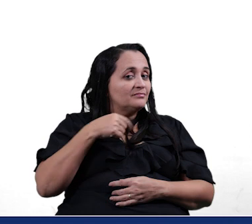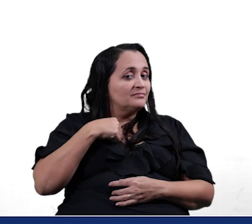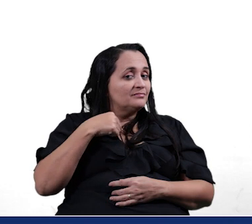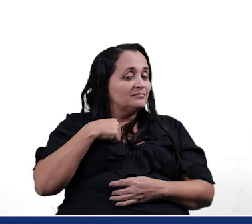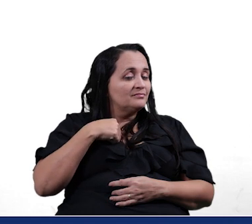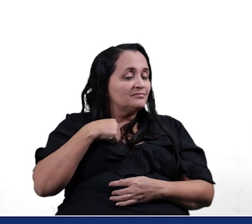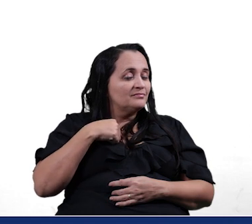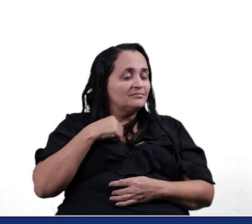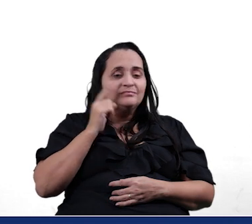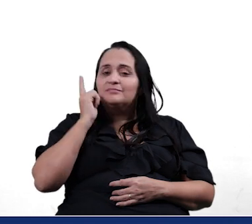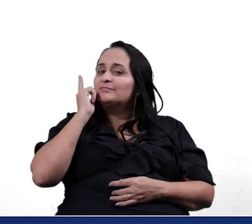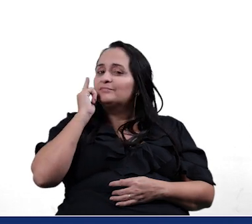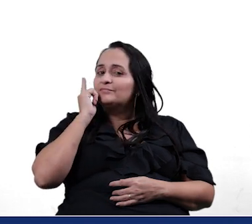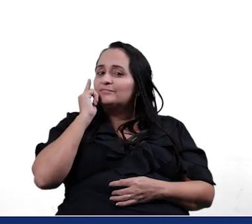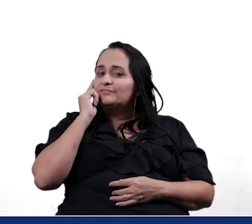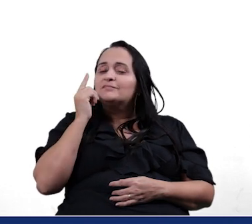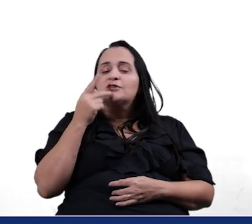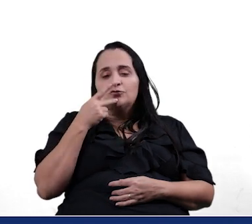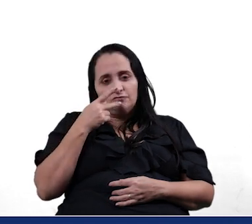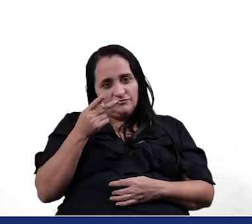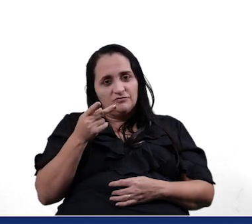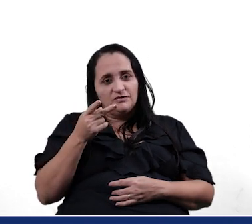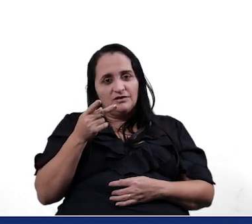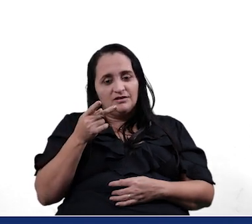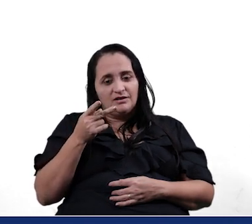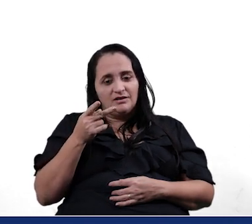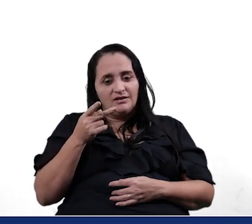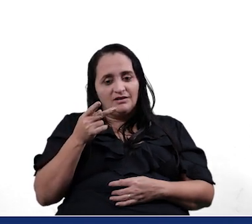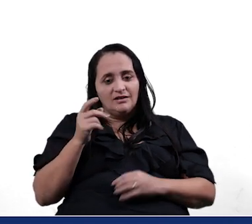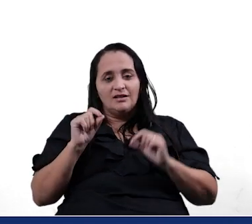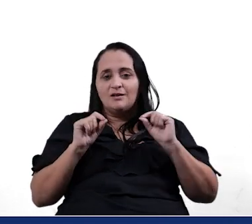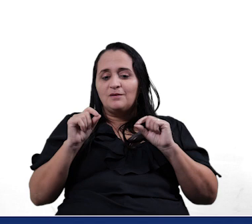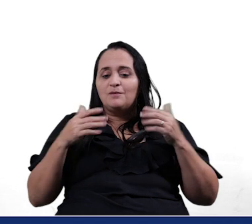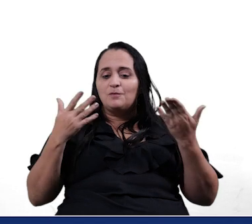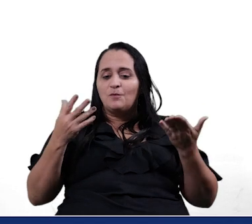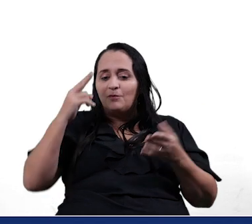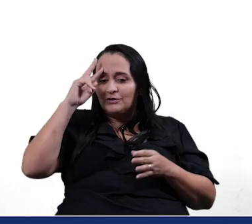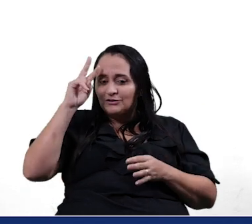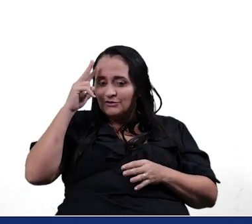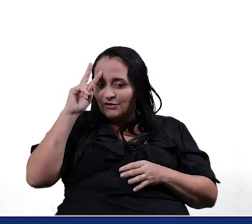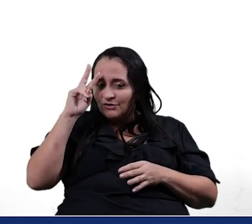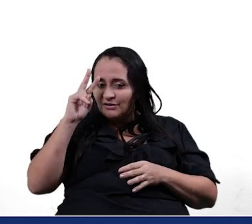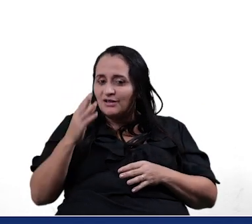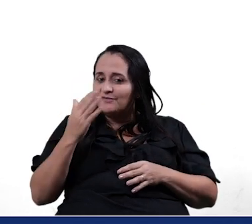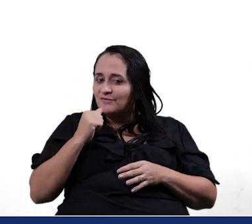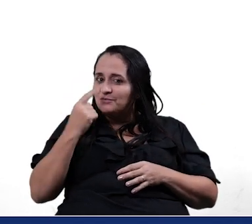Quem adivinhar? Eu vou contar a história agora. Vamos ver quem vai acertar?